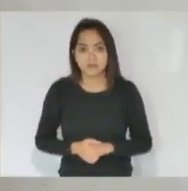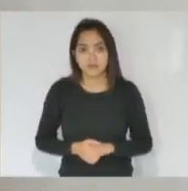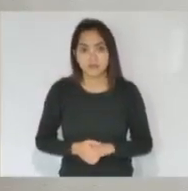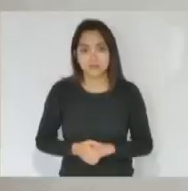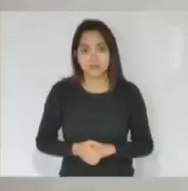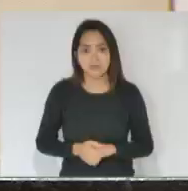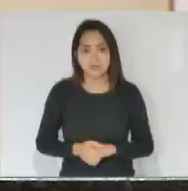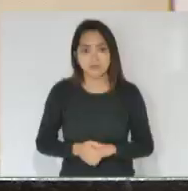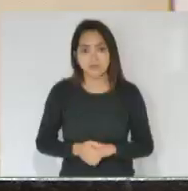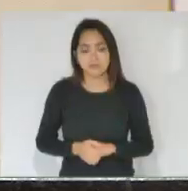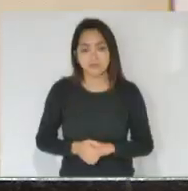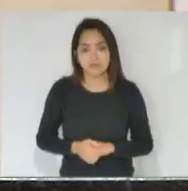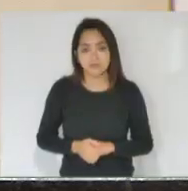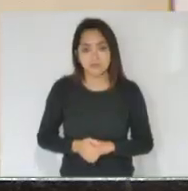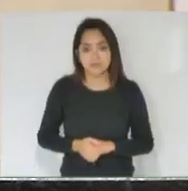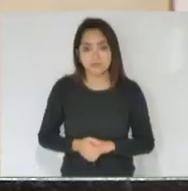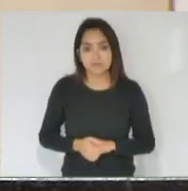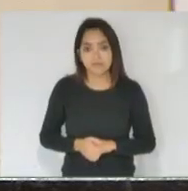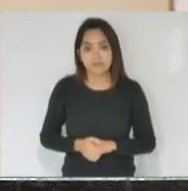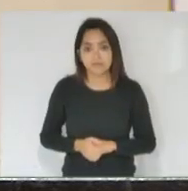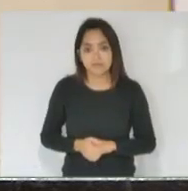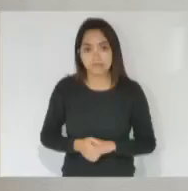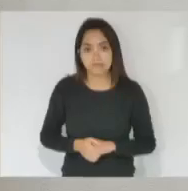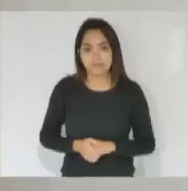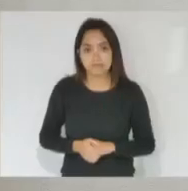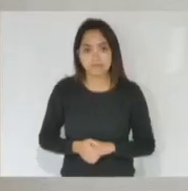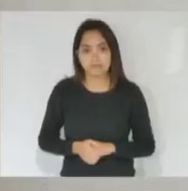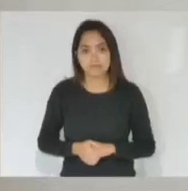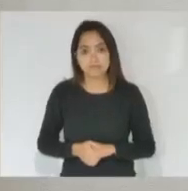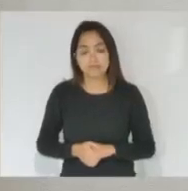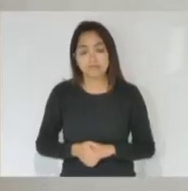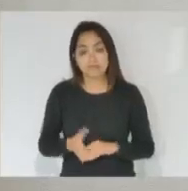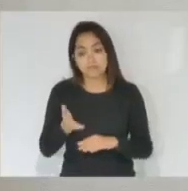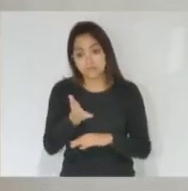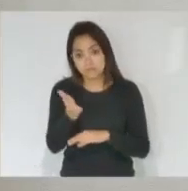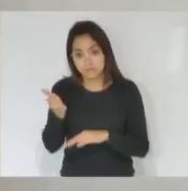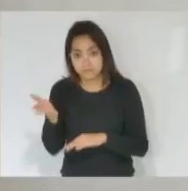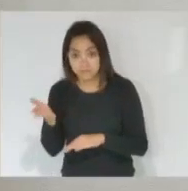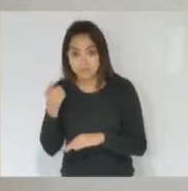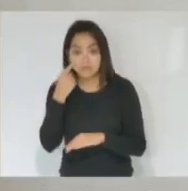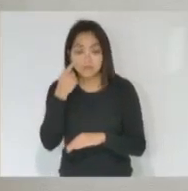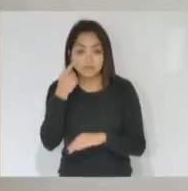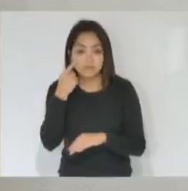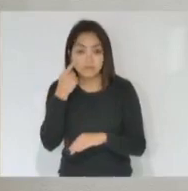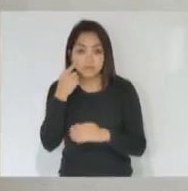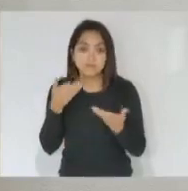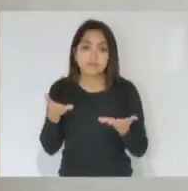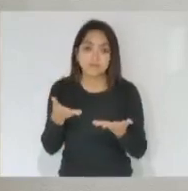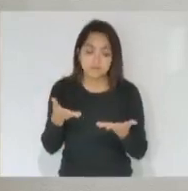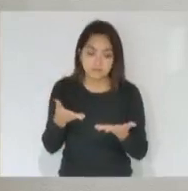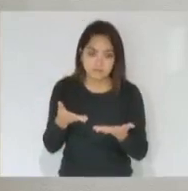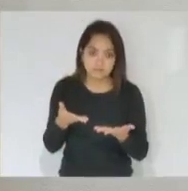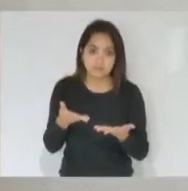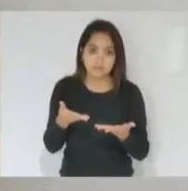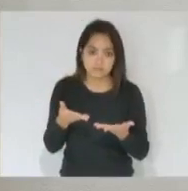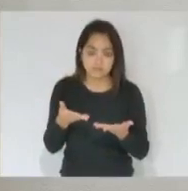Mais 30 segundos ao deputado Moacir Sopelsi. Como esse que nós estamos vendo agora, que é muito difícil de